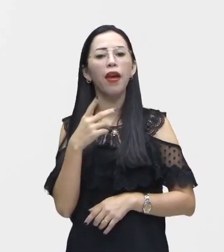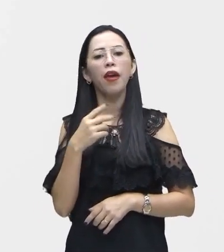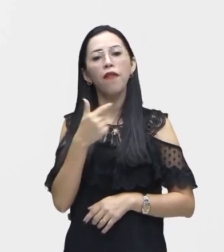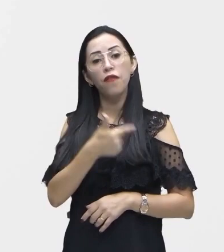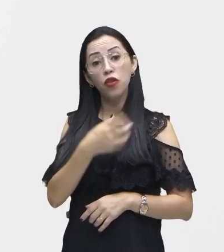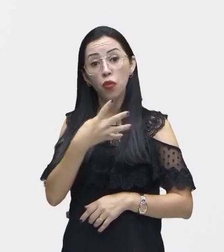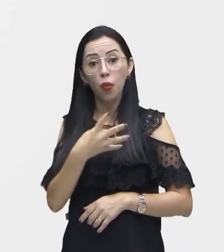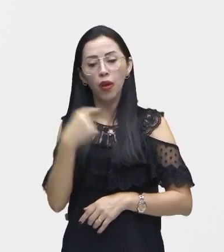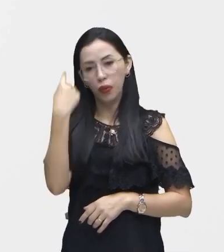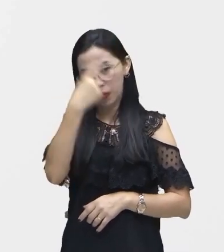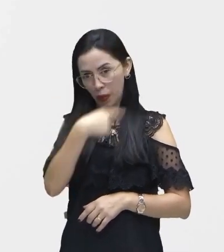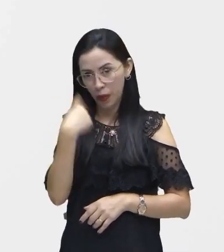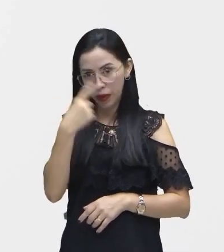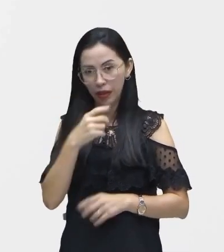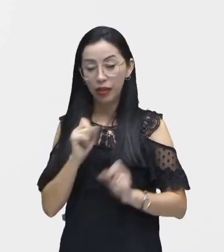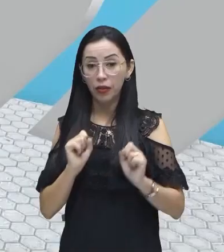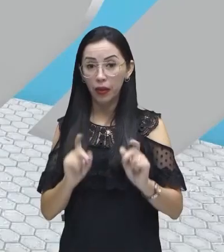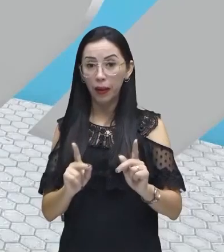Nós vimos o seguinte,